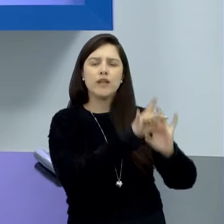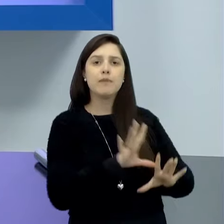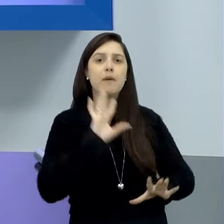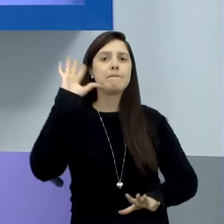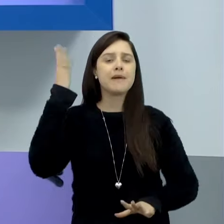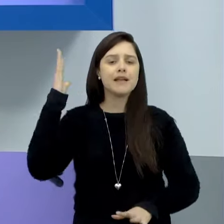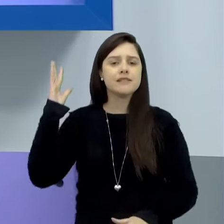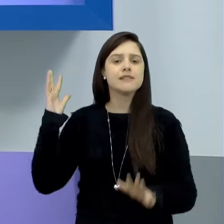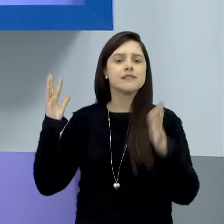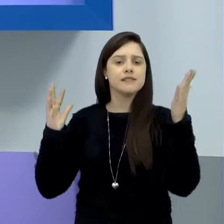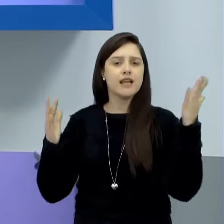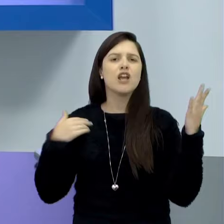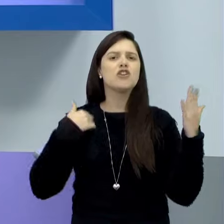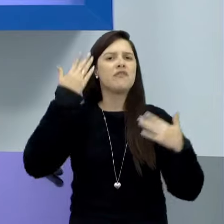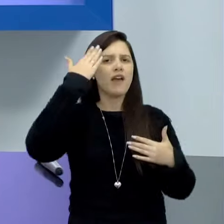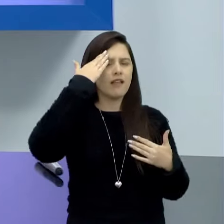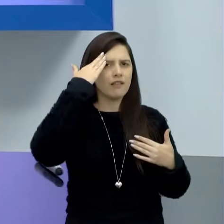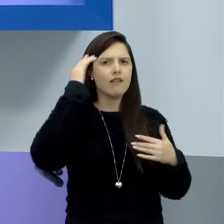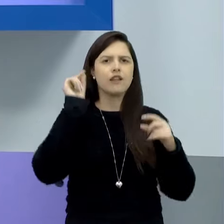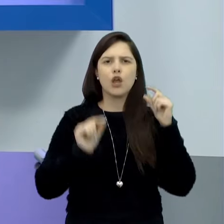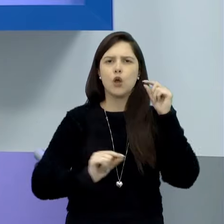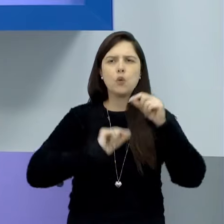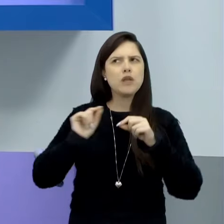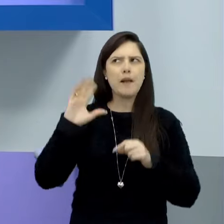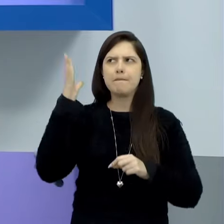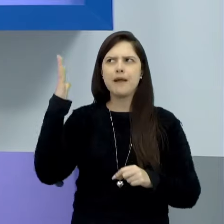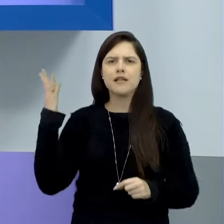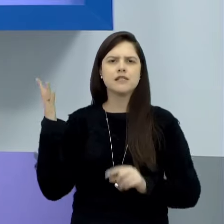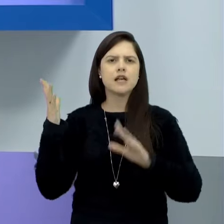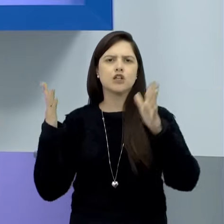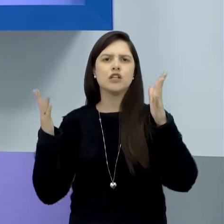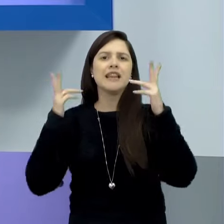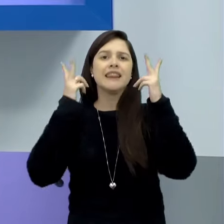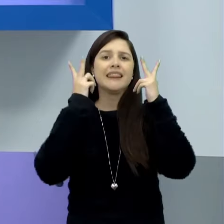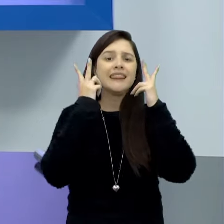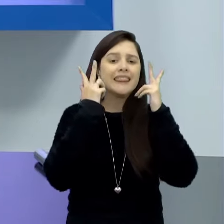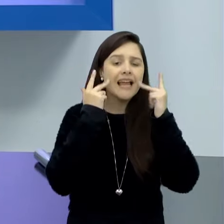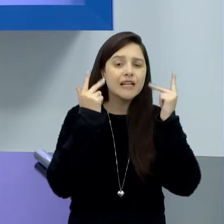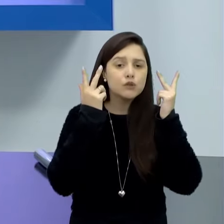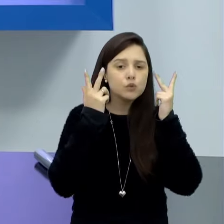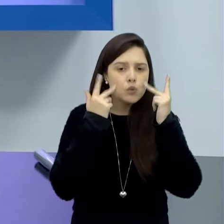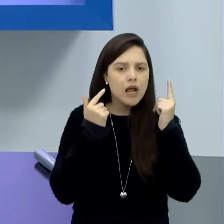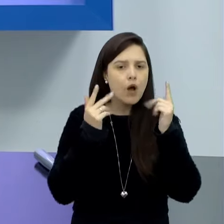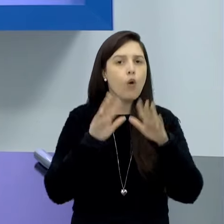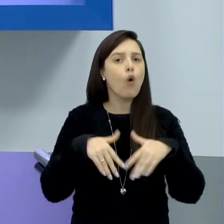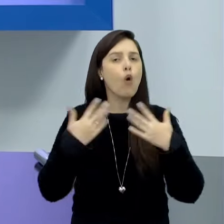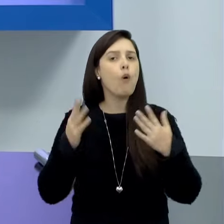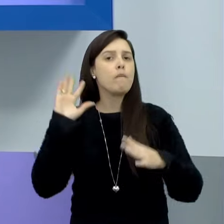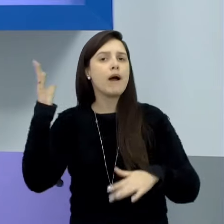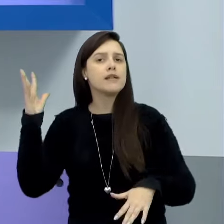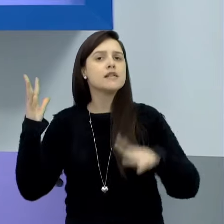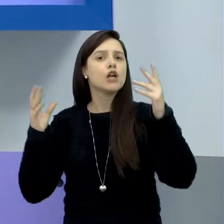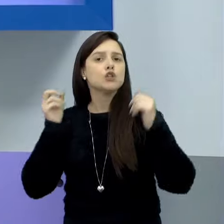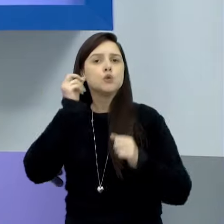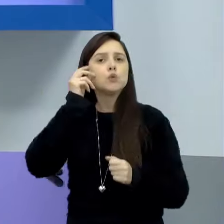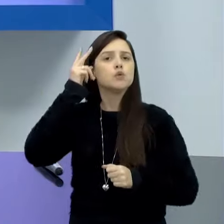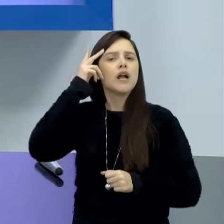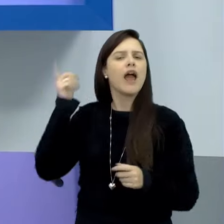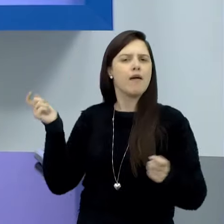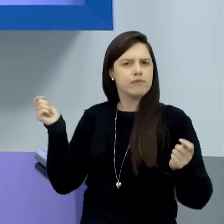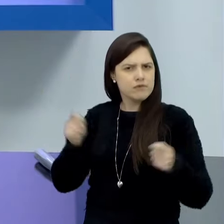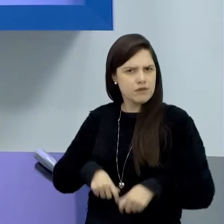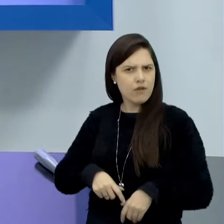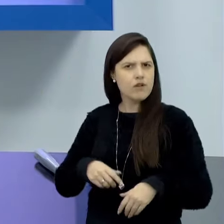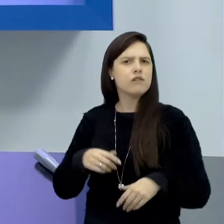paisagem e a gente vai entender o que é uma paisagem natural e o que é uma paisagem cultural. E se é possível estabelecer